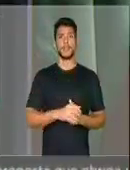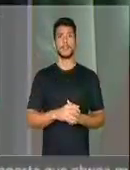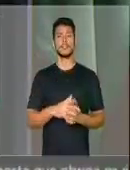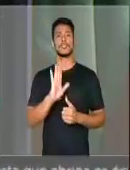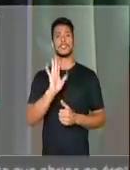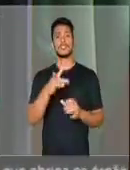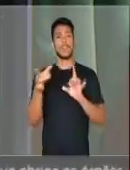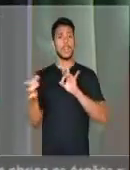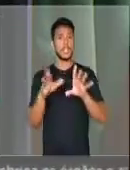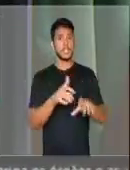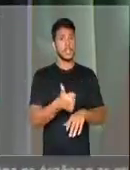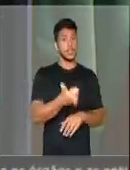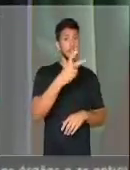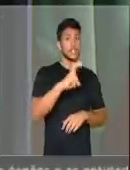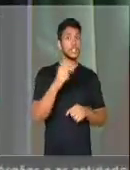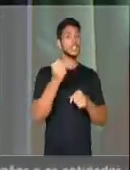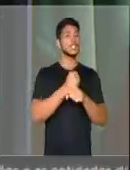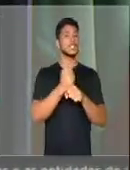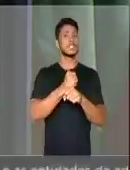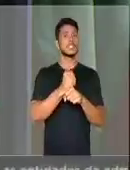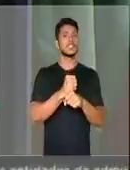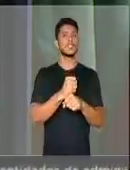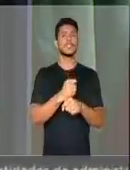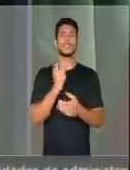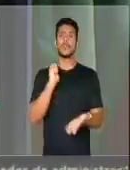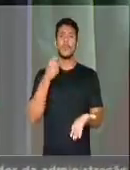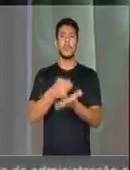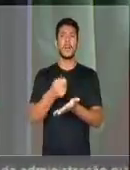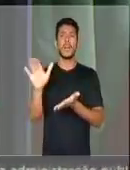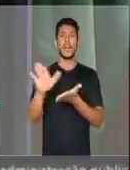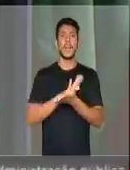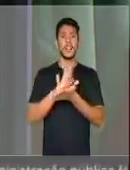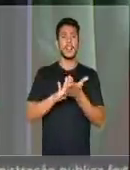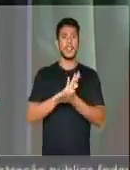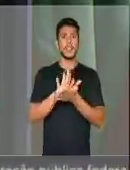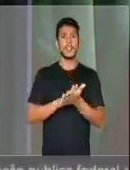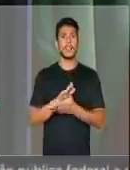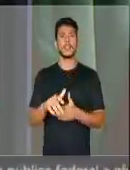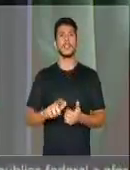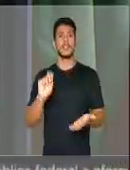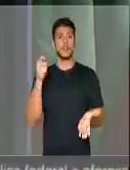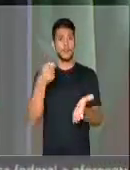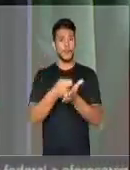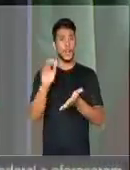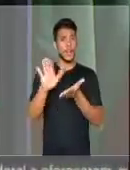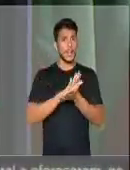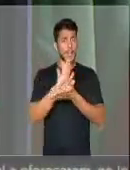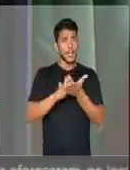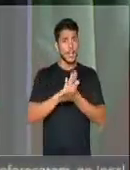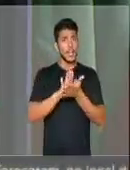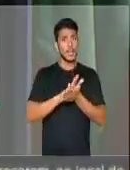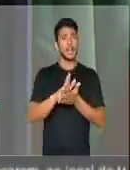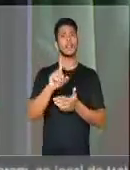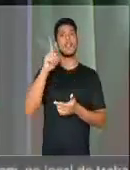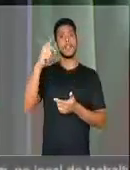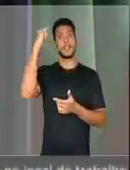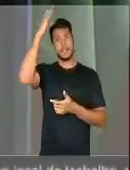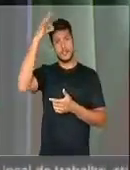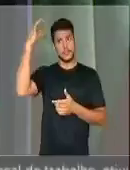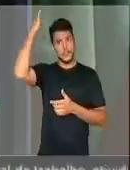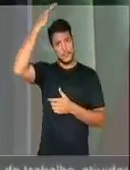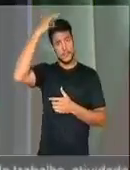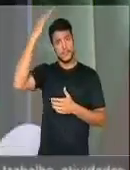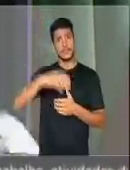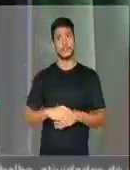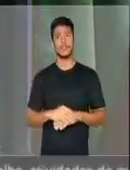abandonado há mais de 15 anos e a custo zero, presidente Manato, a custo zero para o Estado do Espírito Santo. Isso